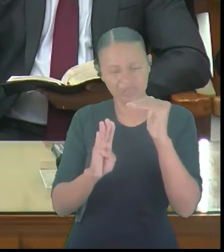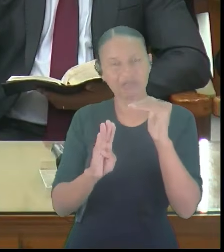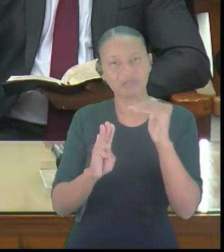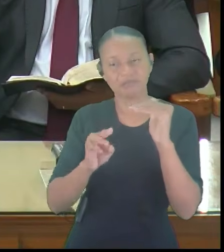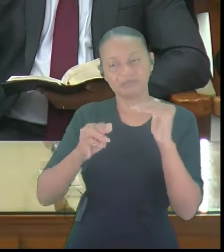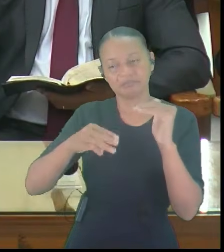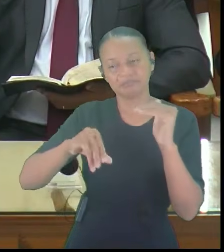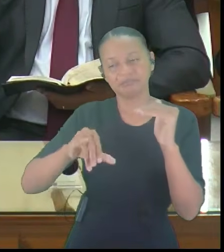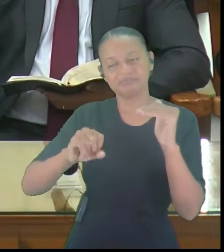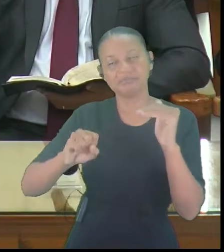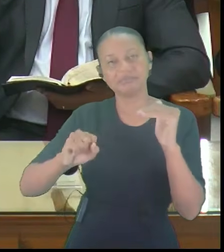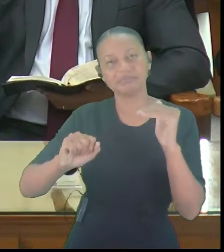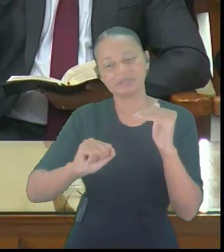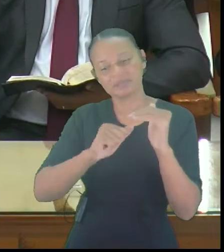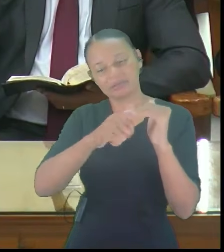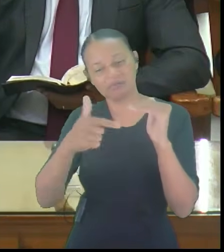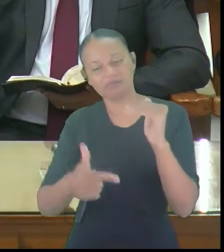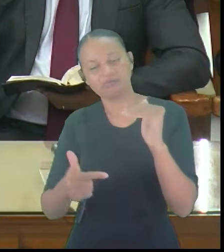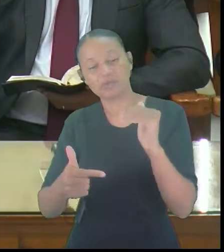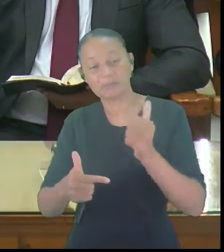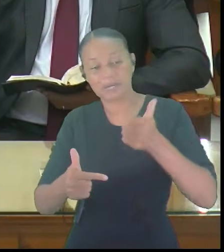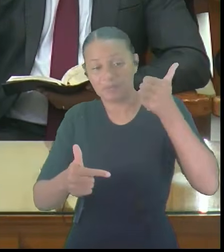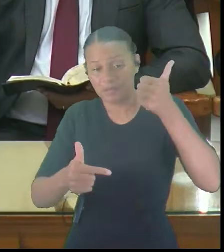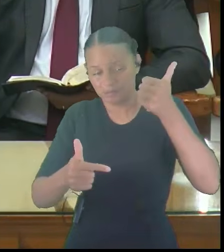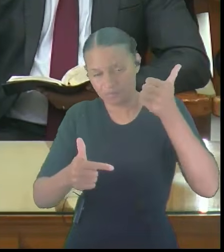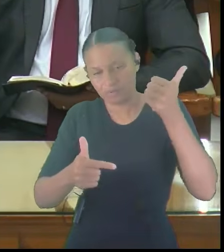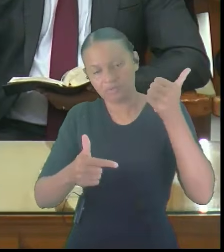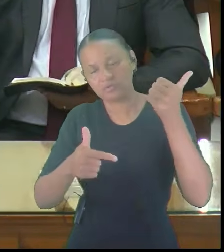submissão. Ele tem uma missão abaixo do general.